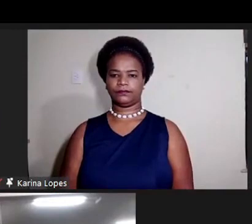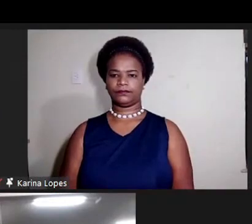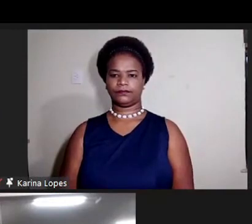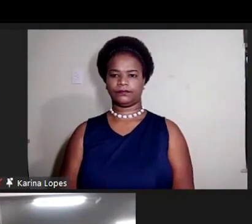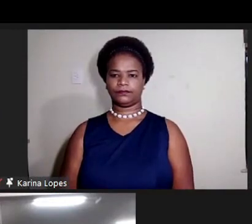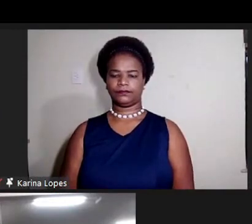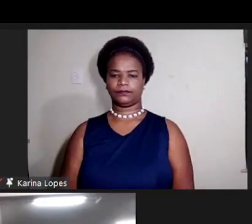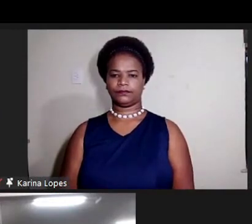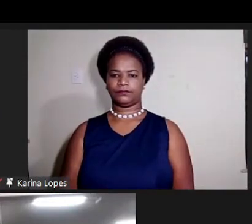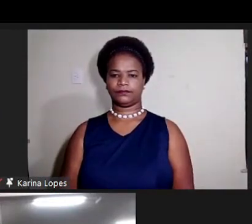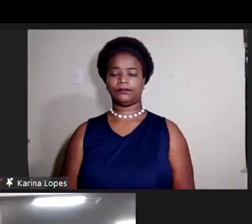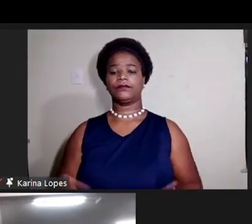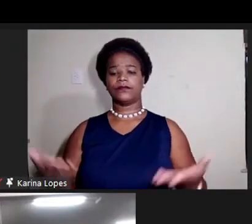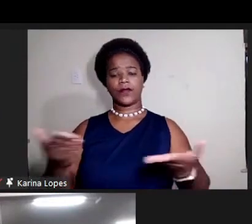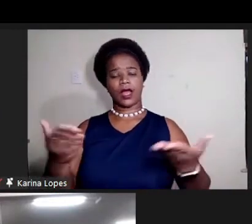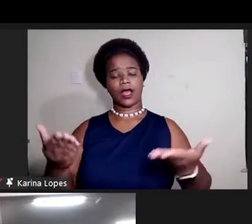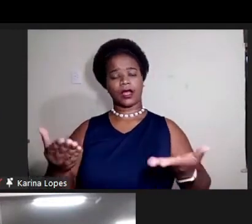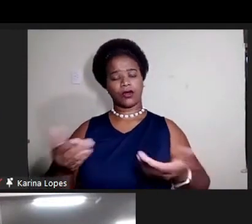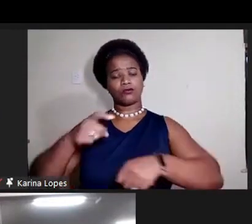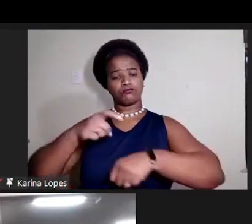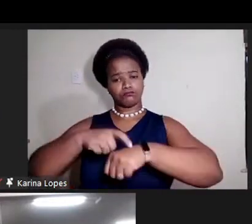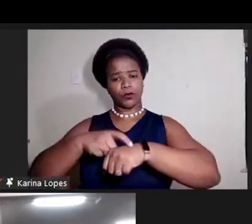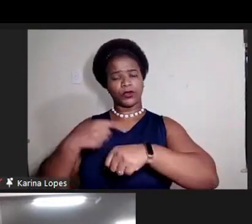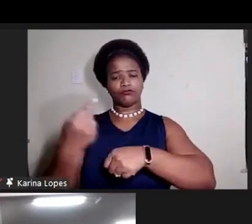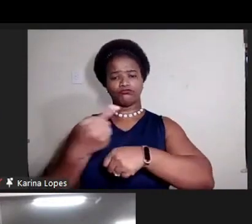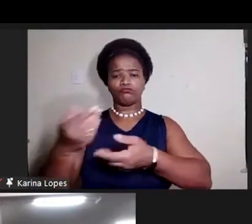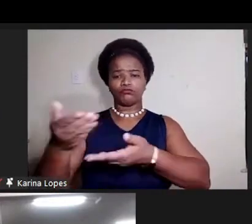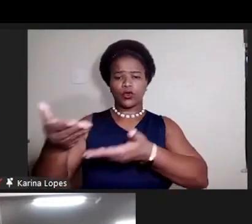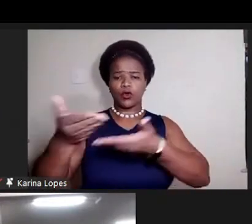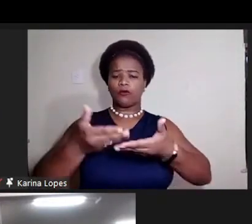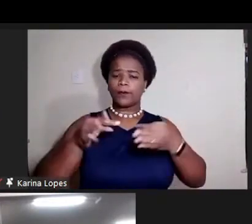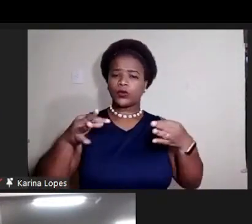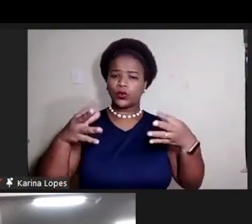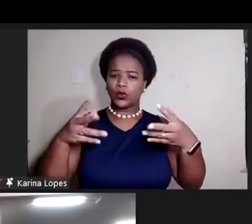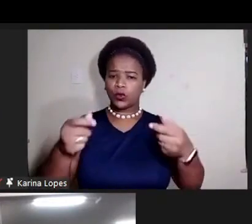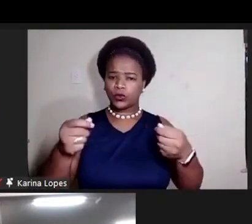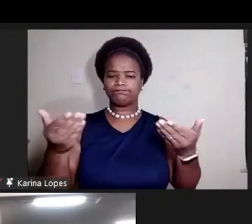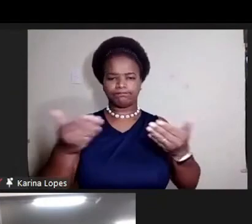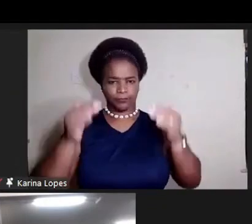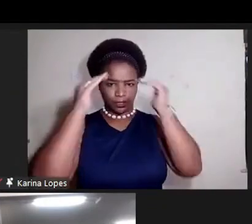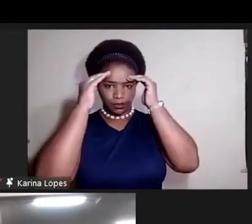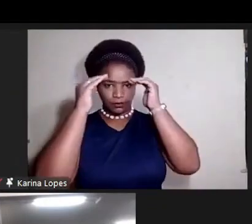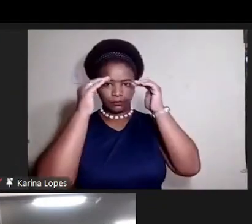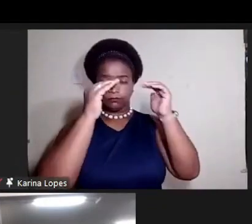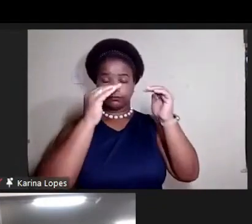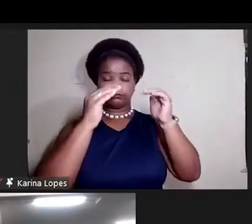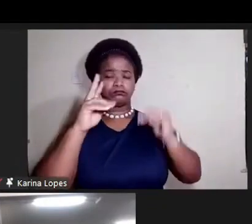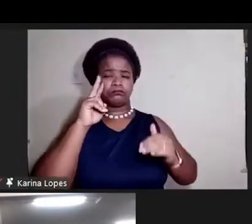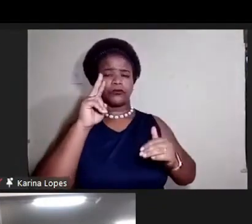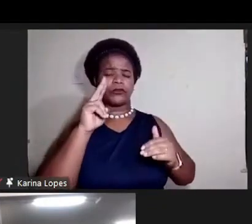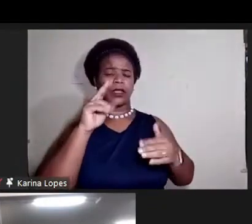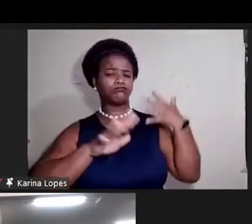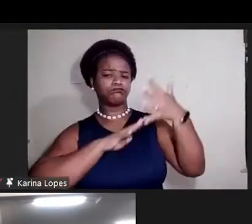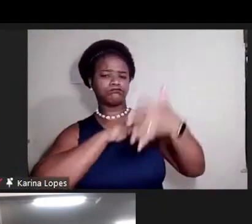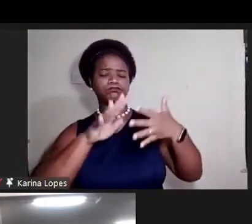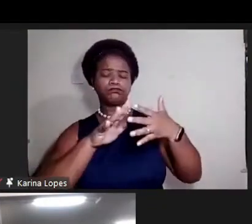Neste momento, convidamos a todas e todos para, respeitosamente, ouvirmos o Hino Nacional Brasileiro.